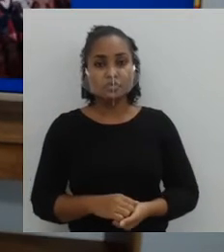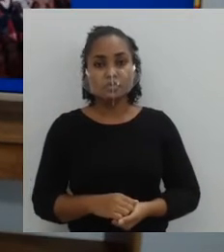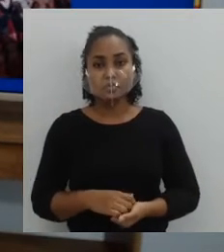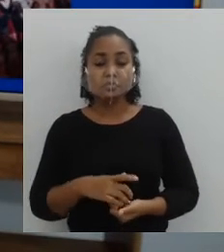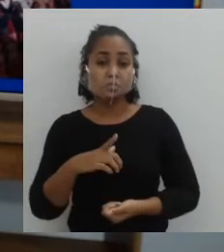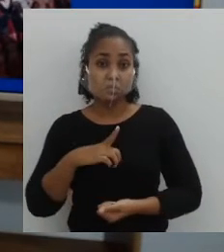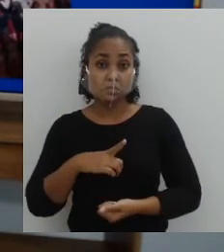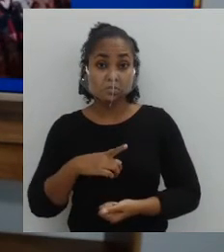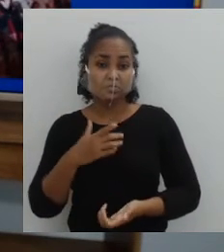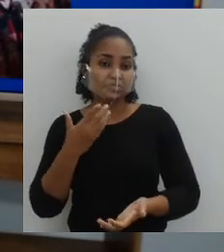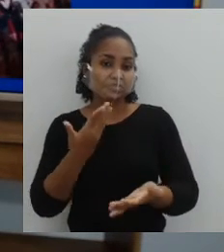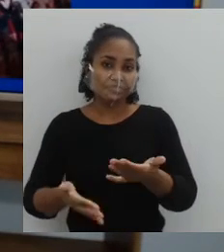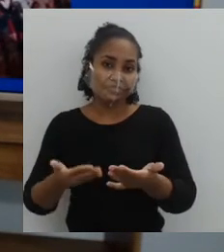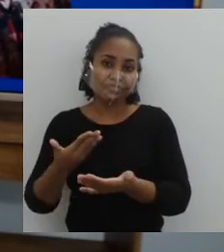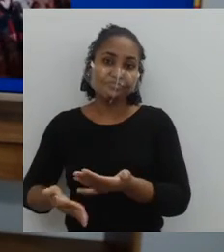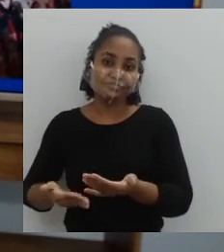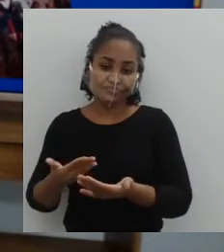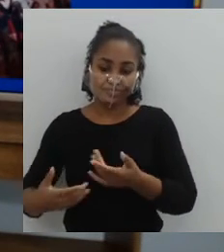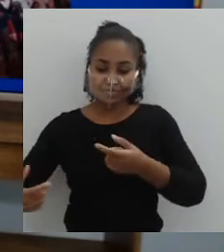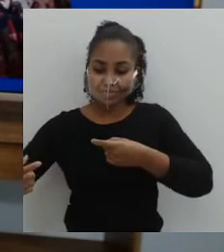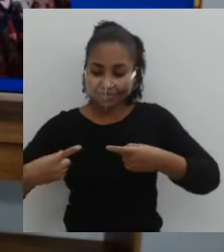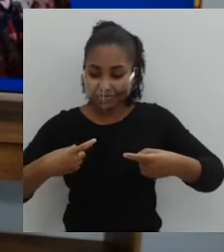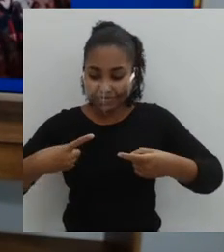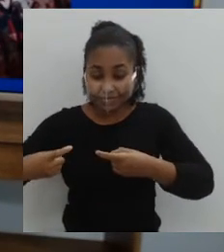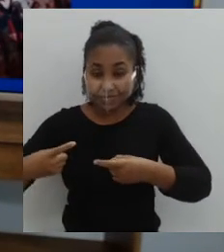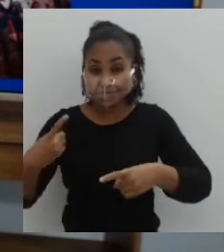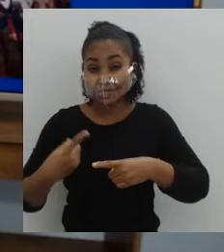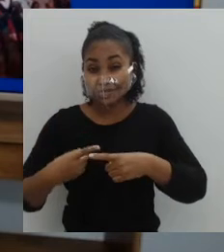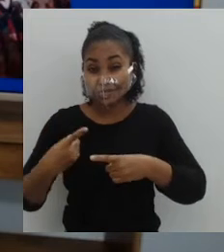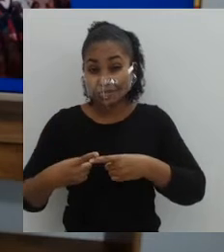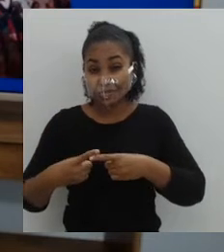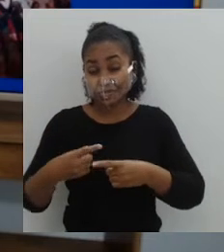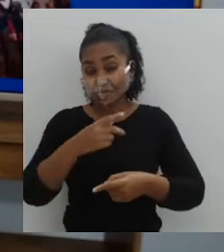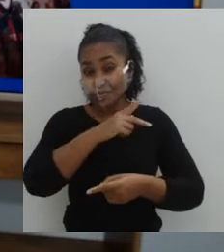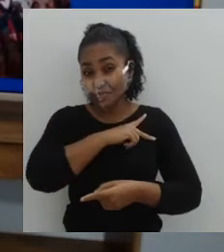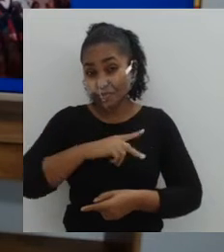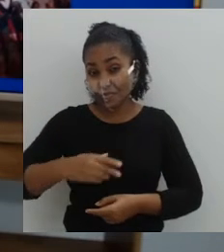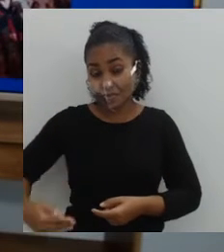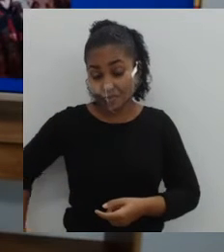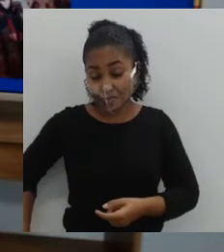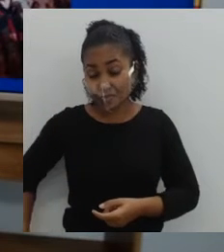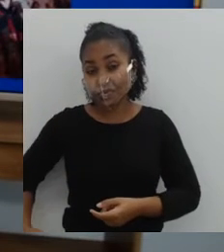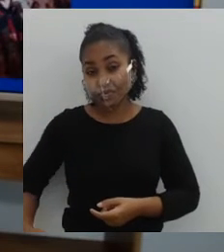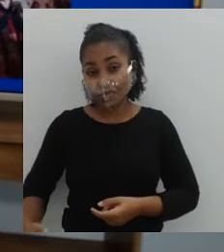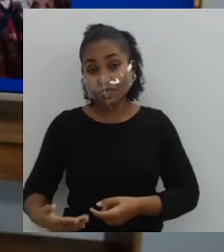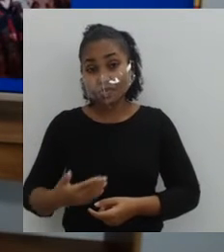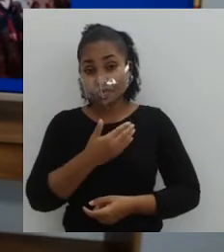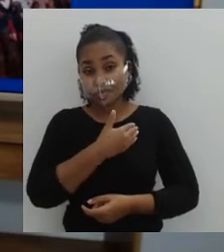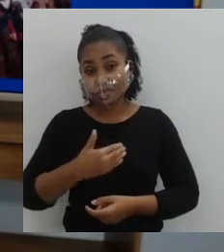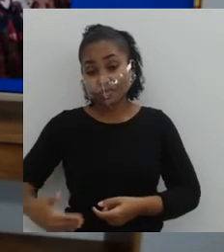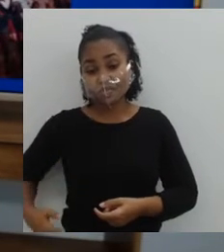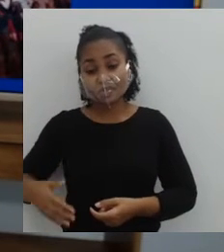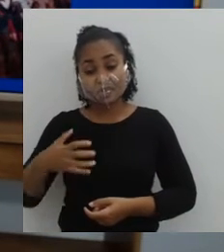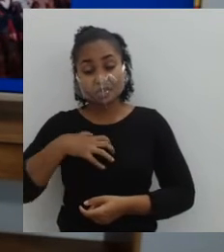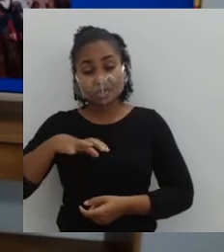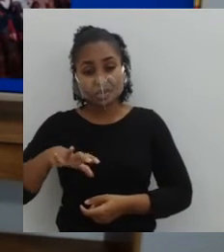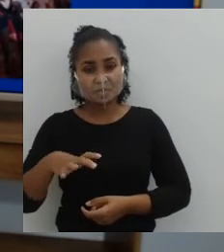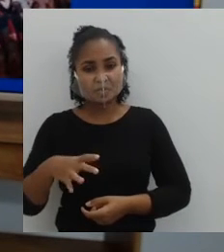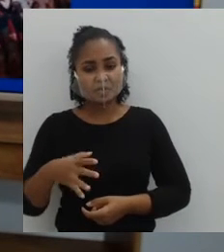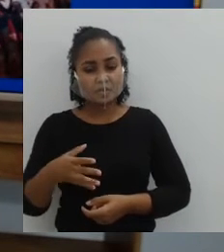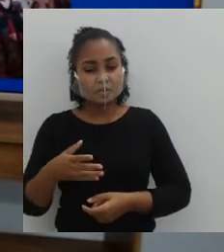Consequentemente, também perdem algumas batalhas, porque o próprio governador da Bahia, junto com os nativos, fazem